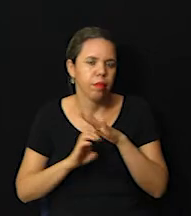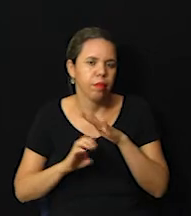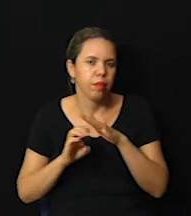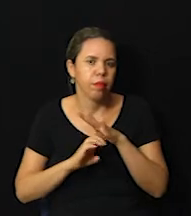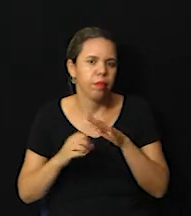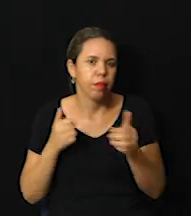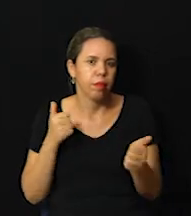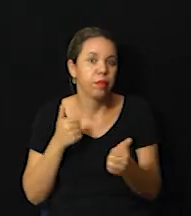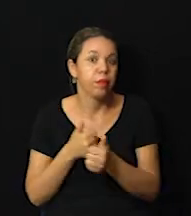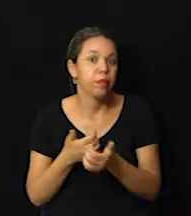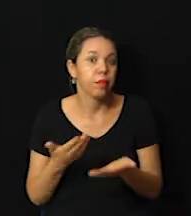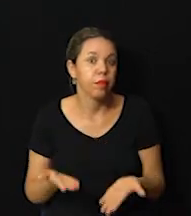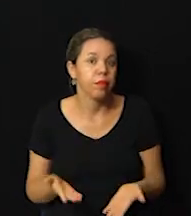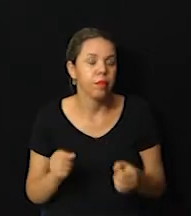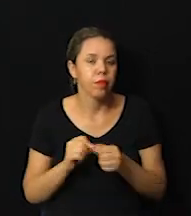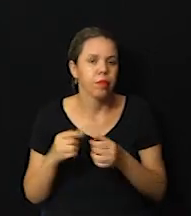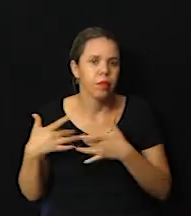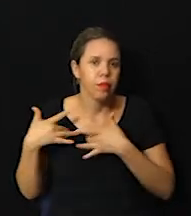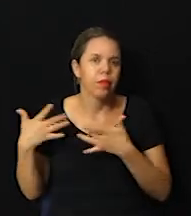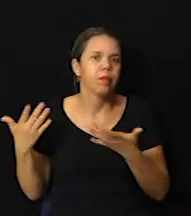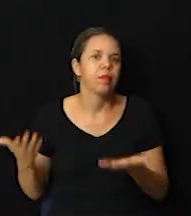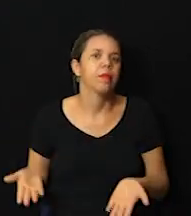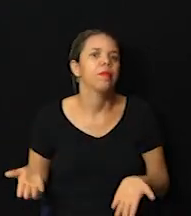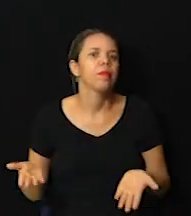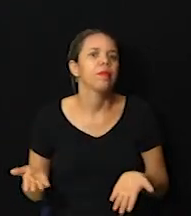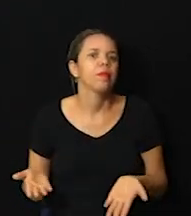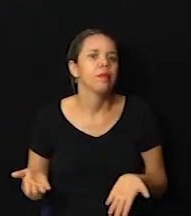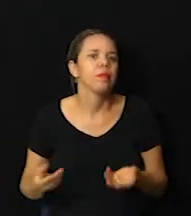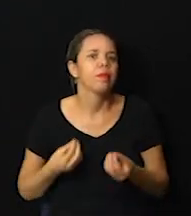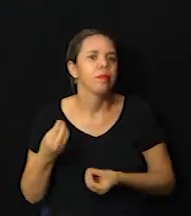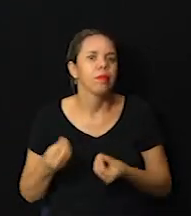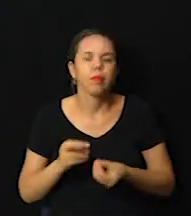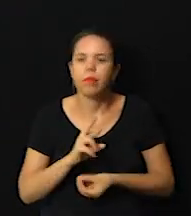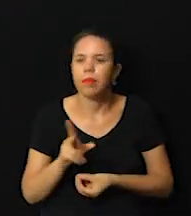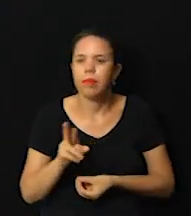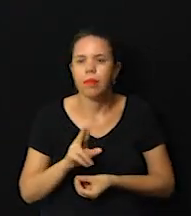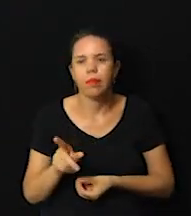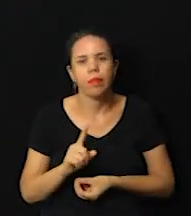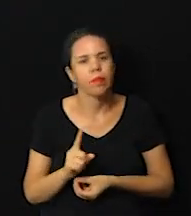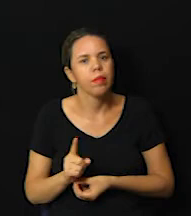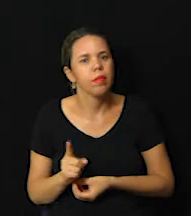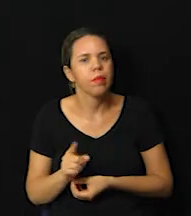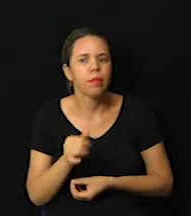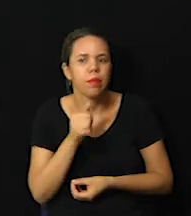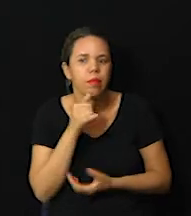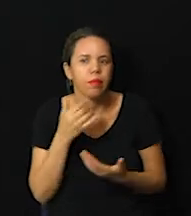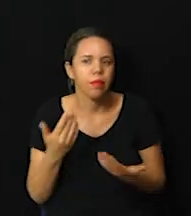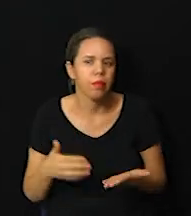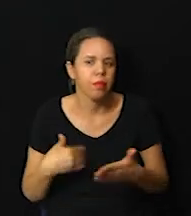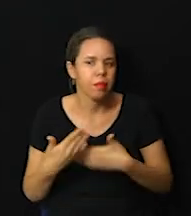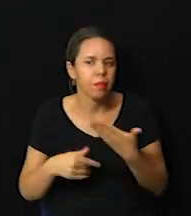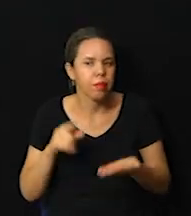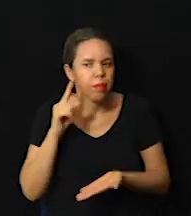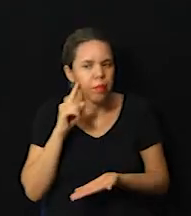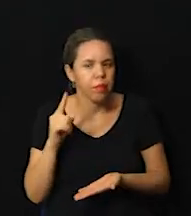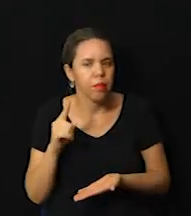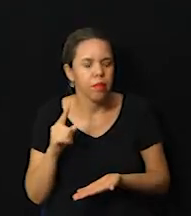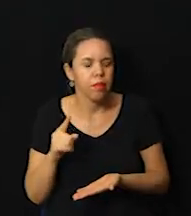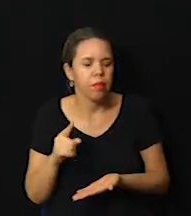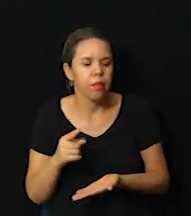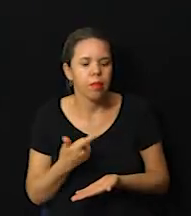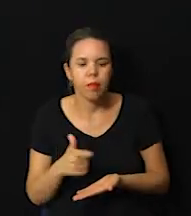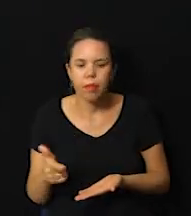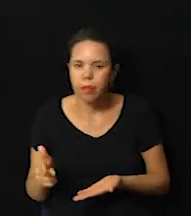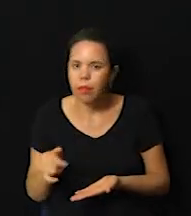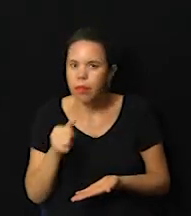aqui próximo, que eles fazem doações para a gente. Então, como não é uma coisa assim, dia a dia, então a gente não